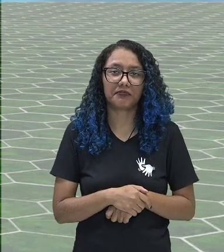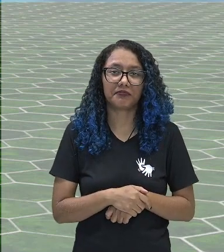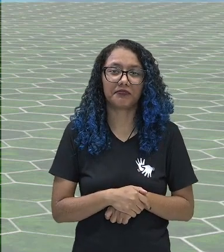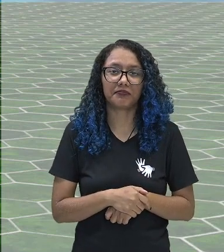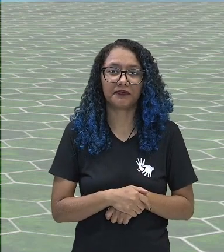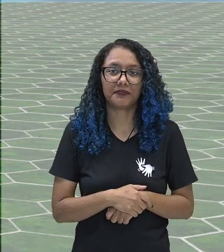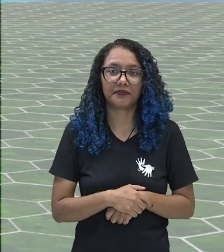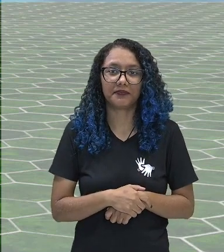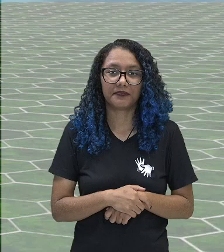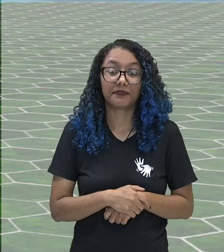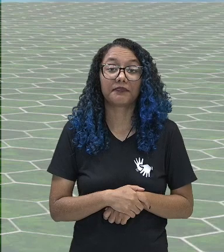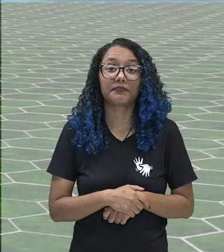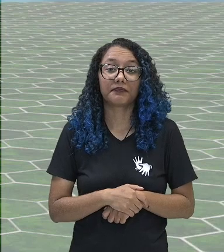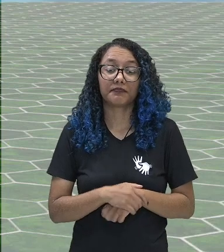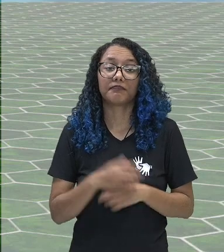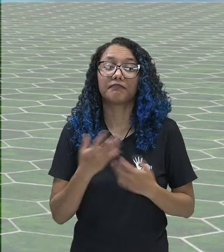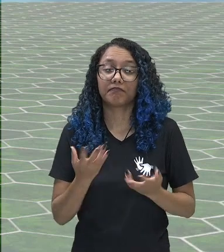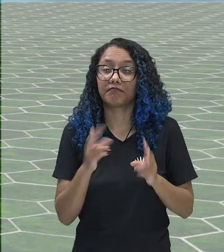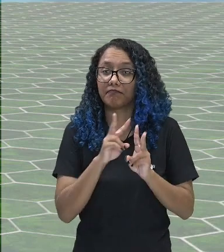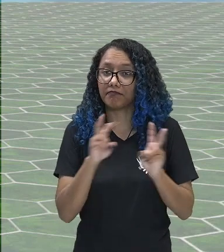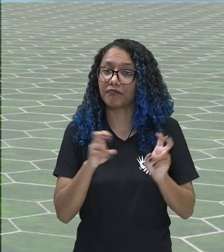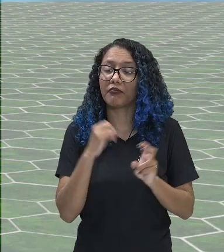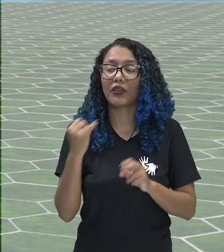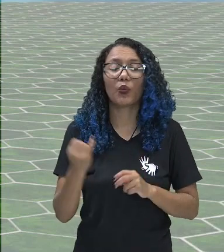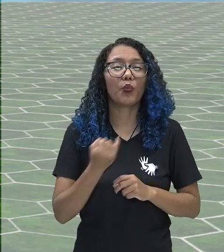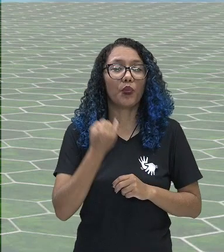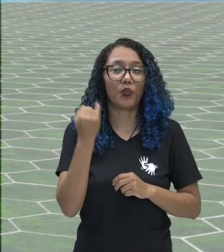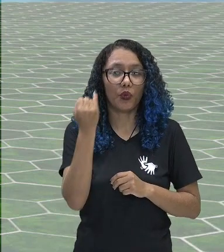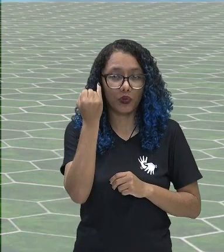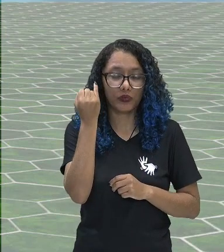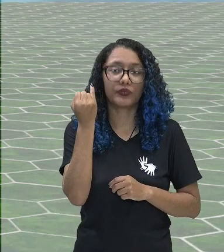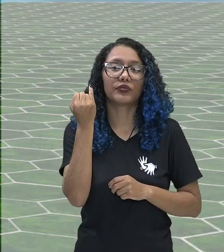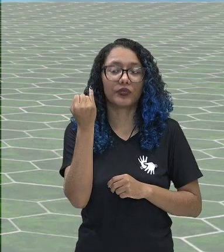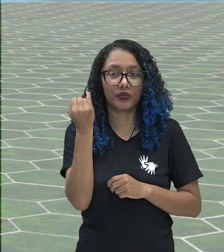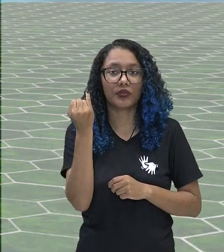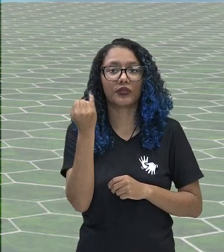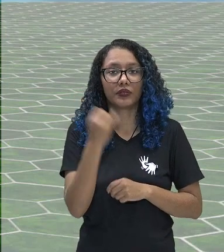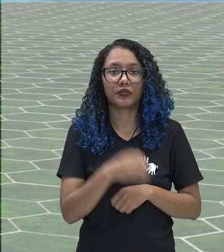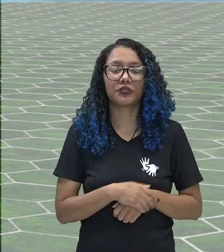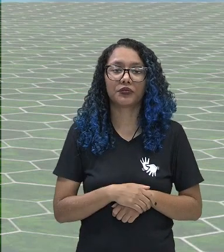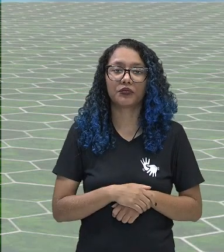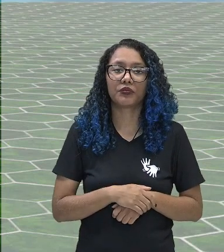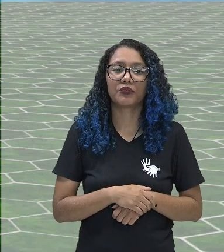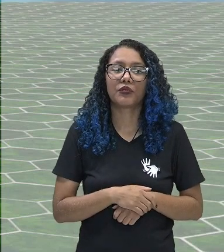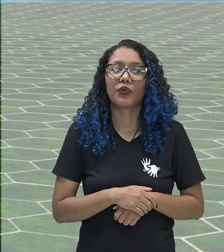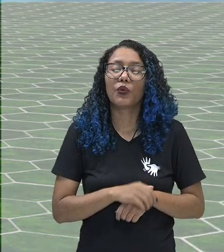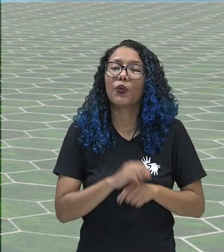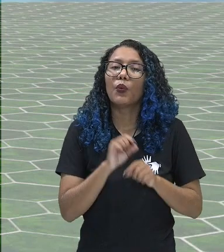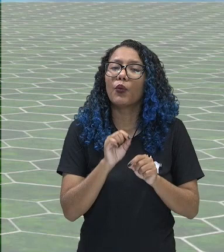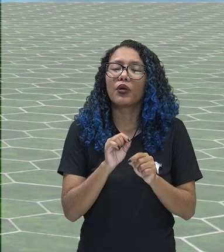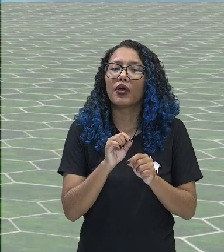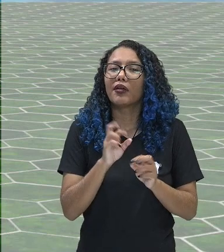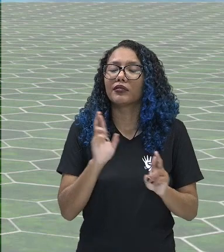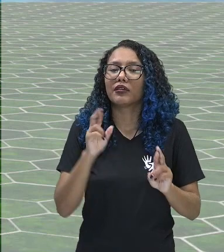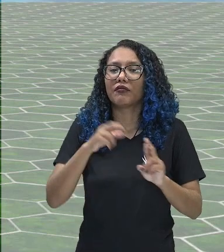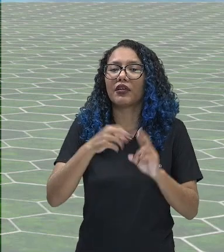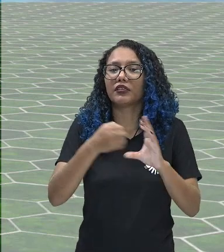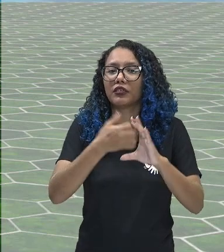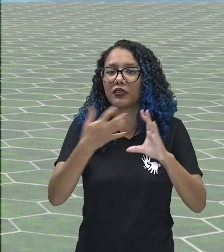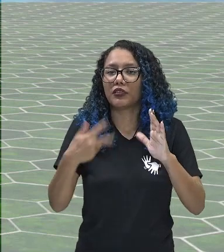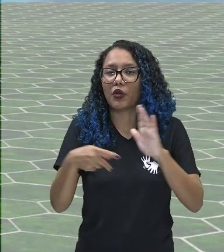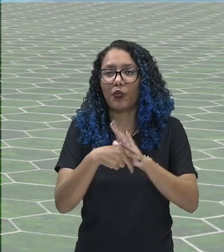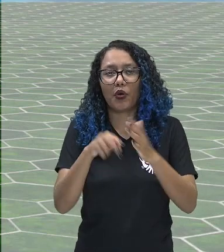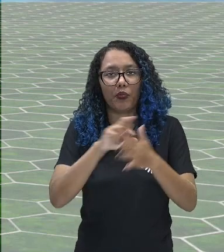nós temos aí um assunto fundamental que envolve aí as características, né, dos seres